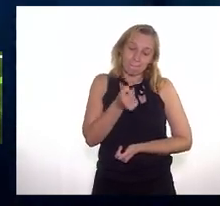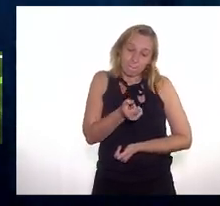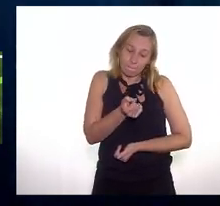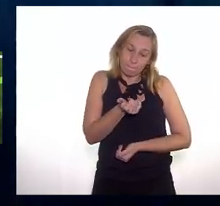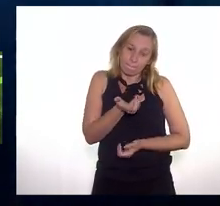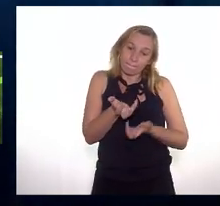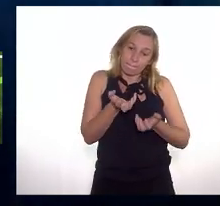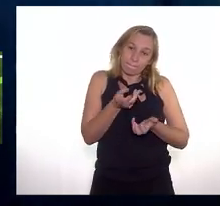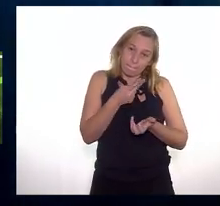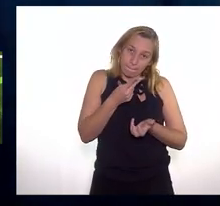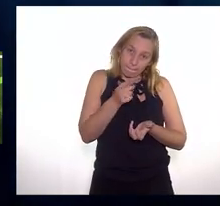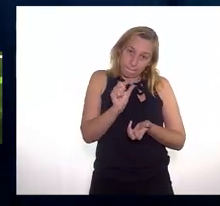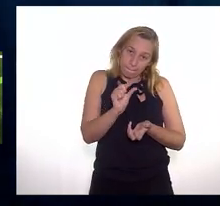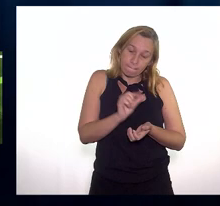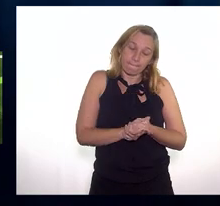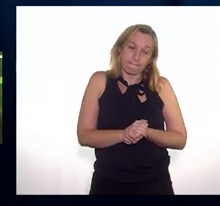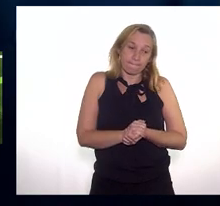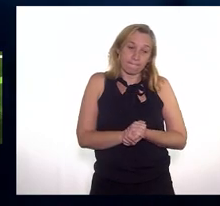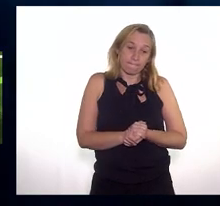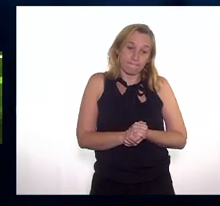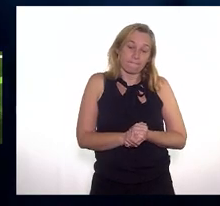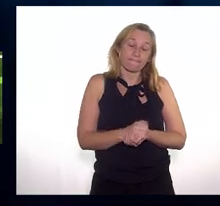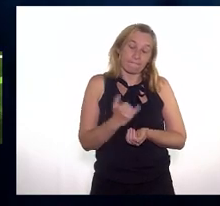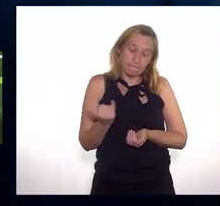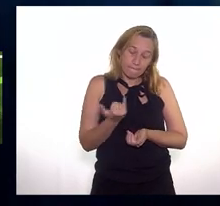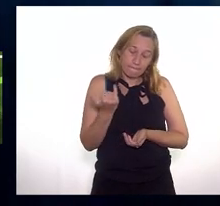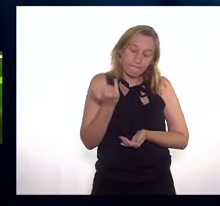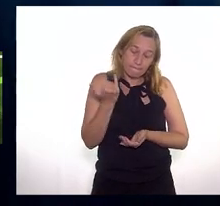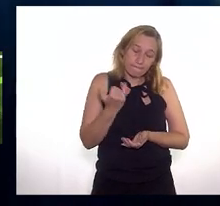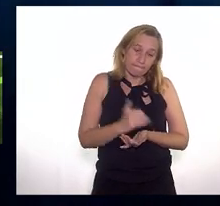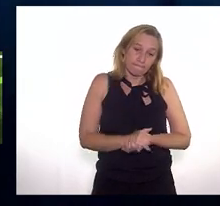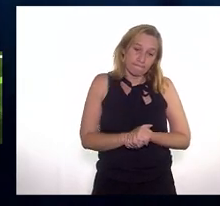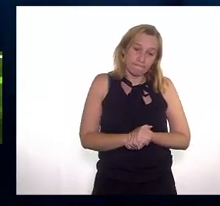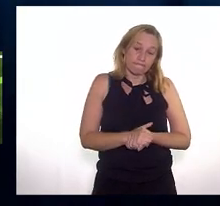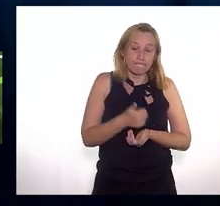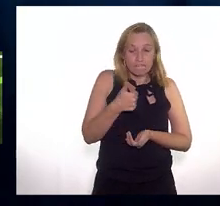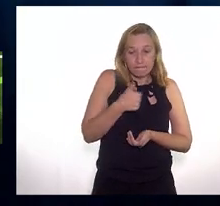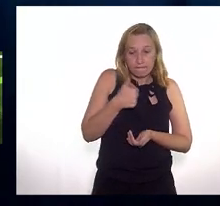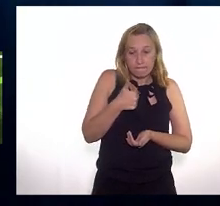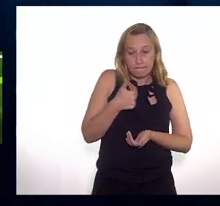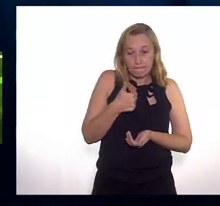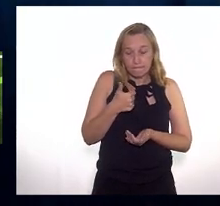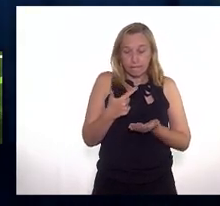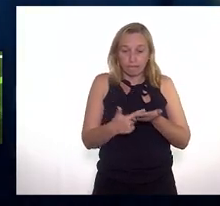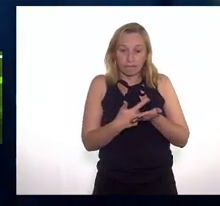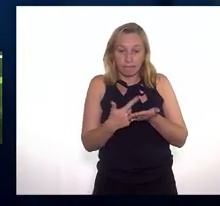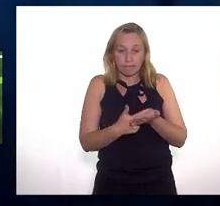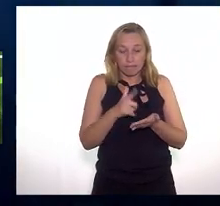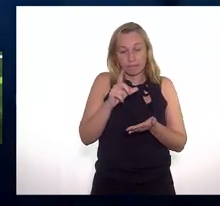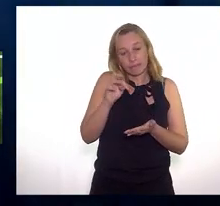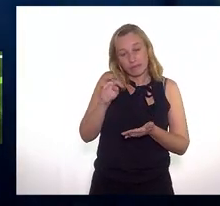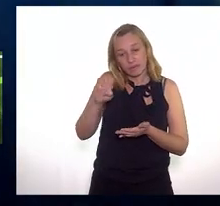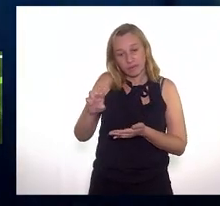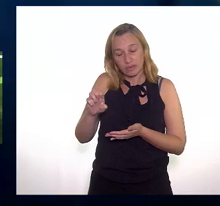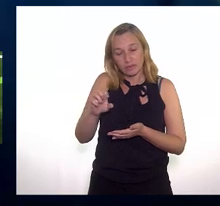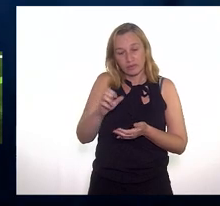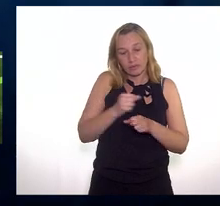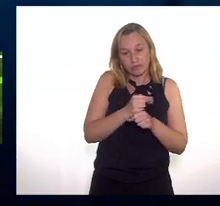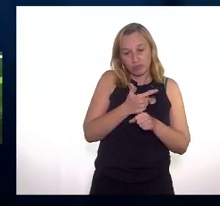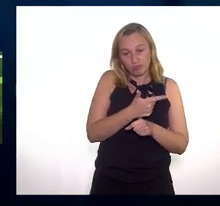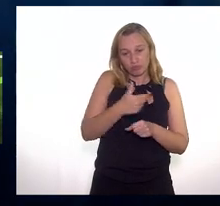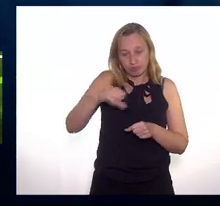algumas colocações, né, que são muito importantes. Né? Primeiro, a revista Lancet, no ano